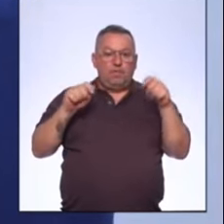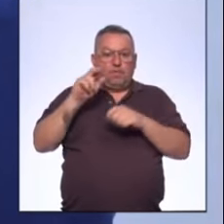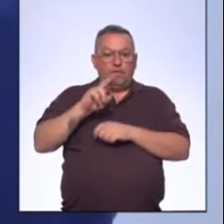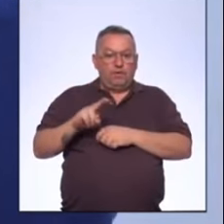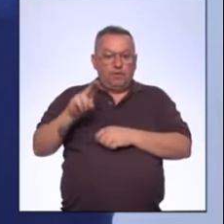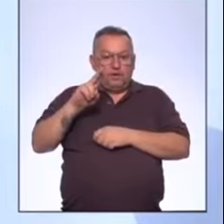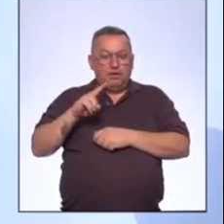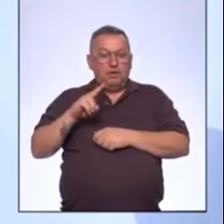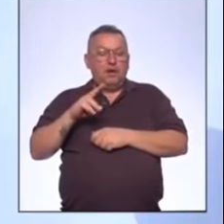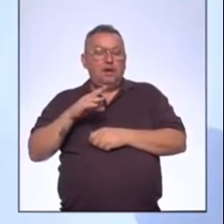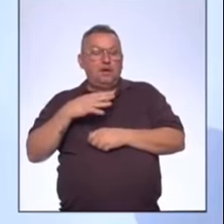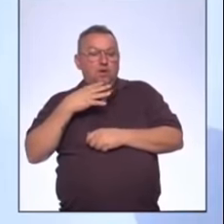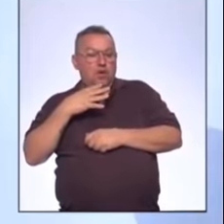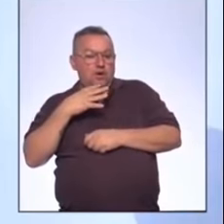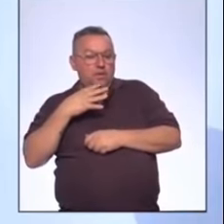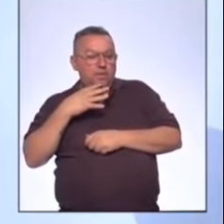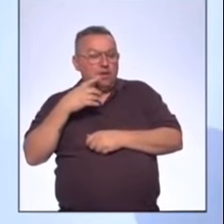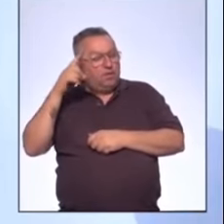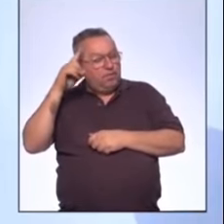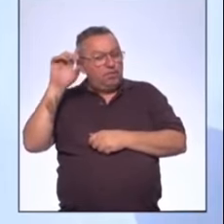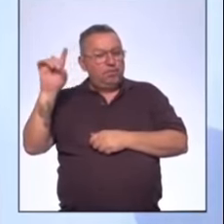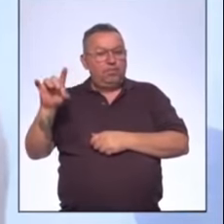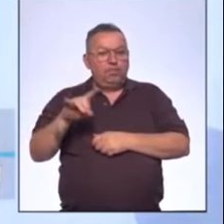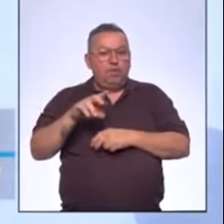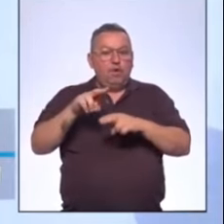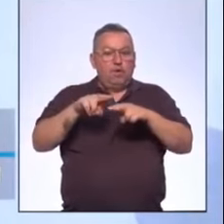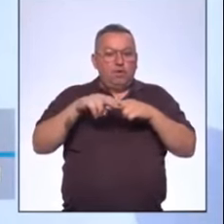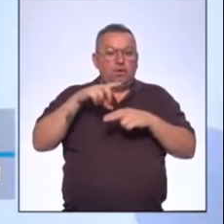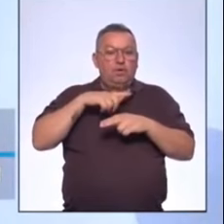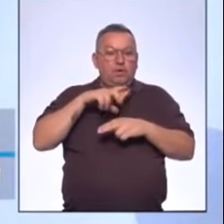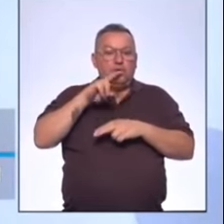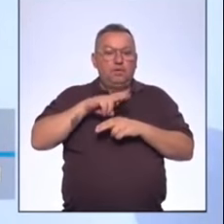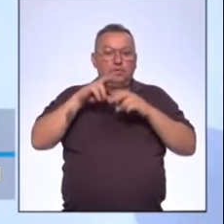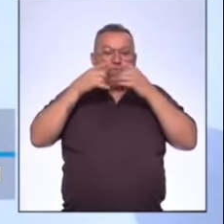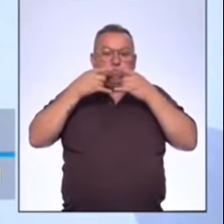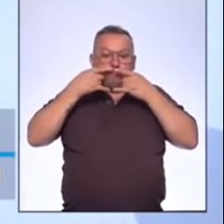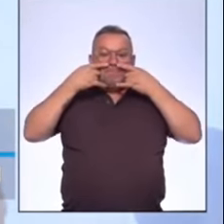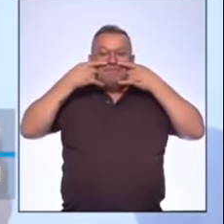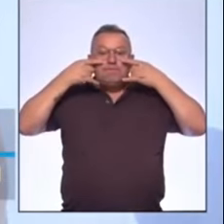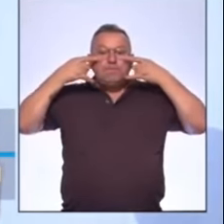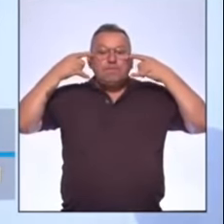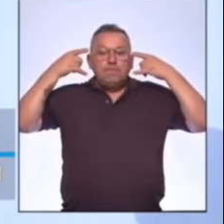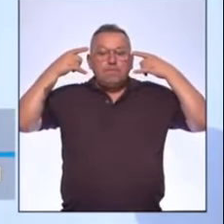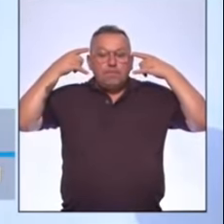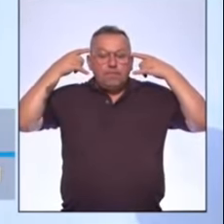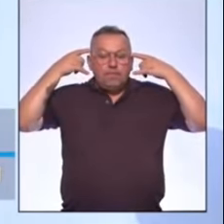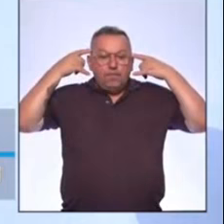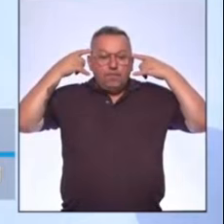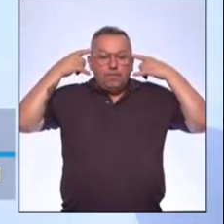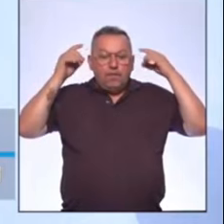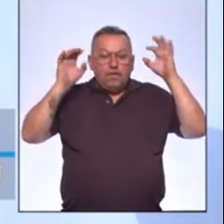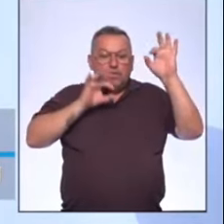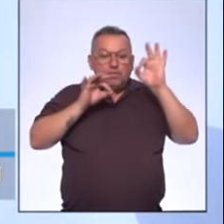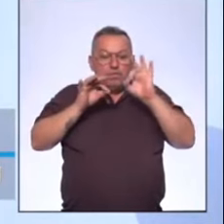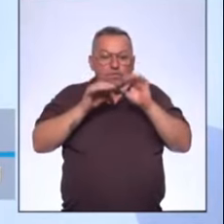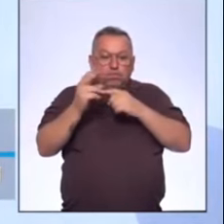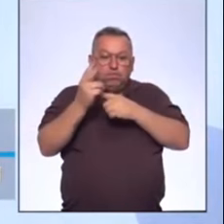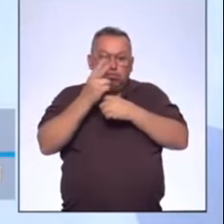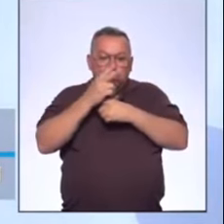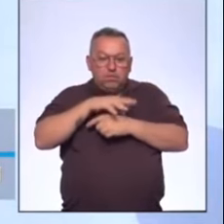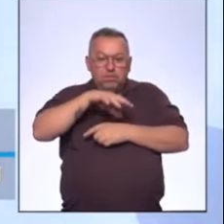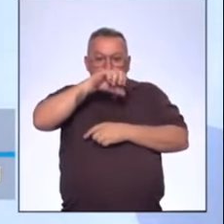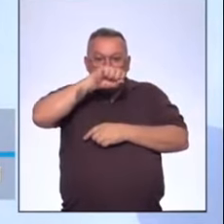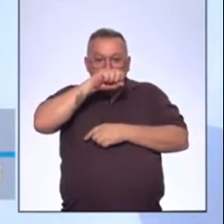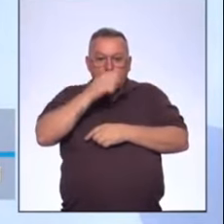esse conhecimento para o seu dia a dia. Por isso que a gente tem que usar máscara, proteger o nosso sistema respiratório. O vírus entrou